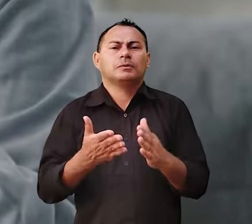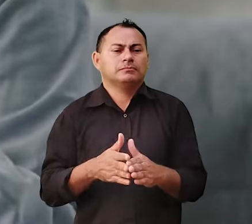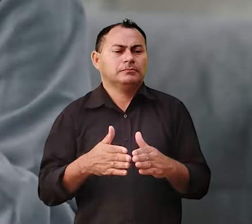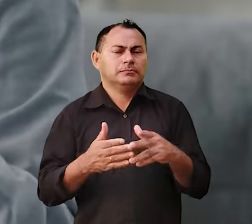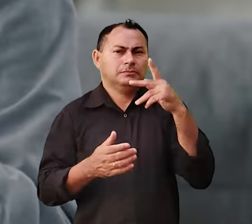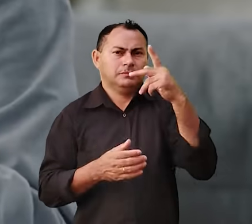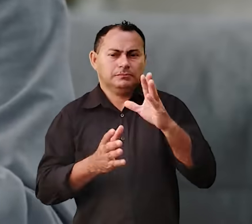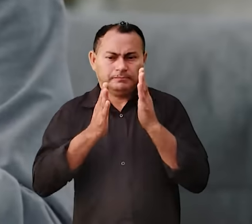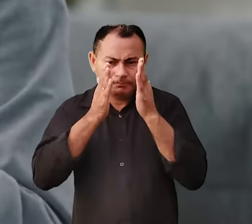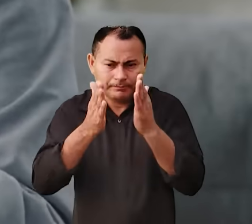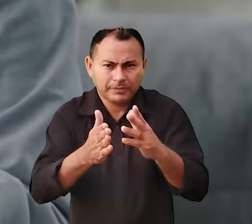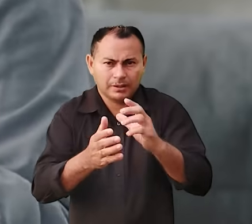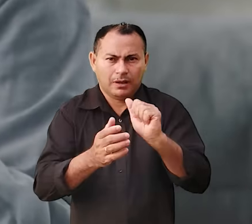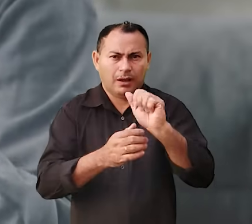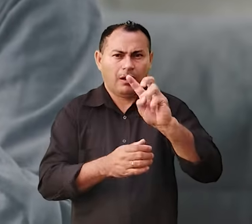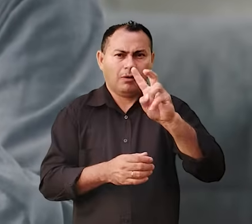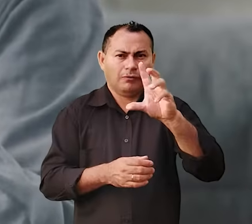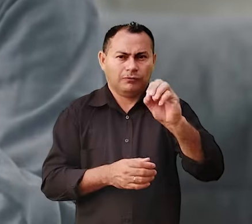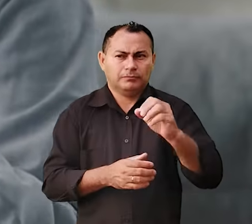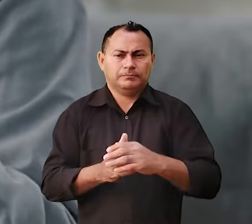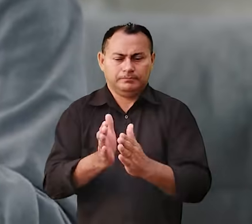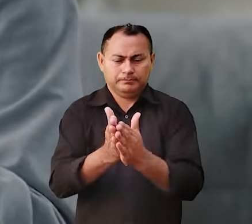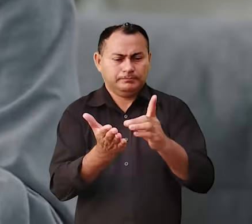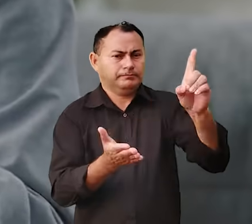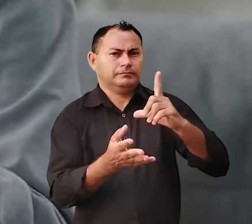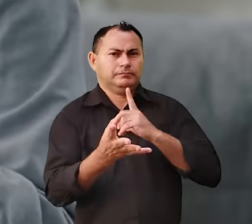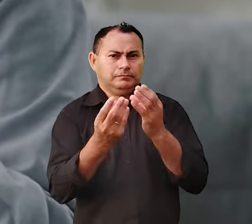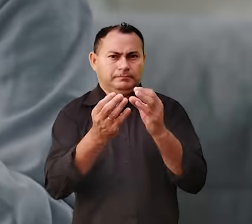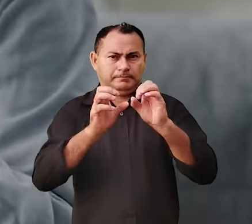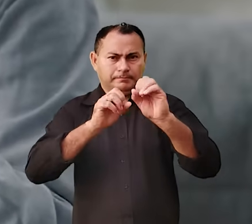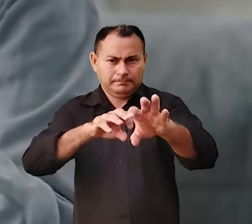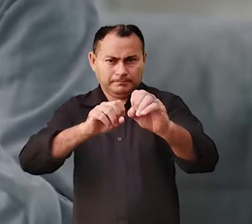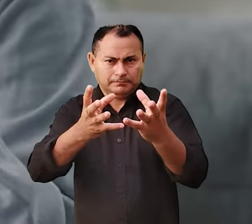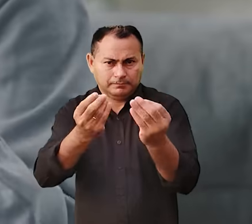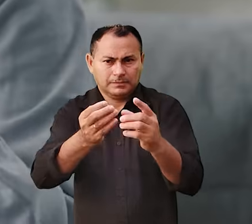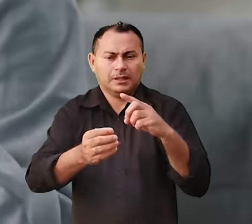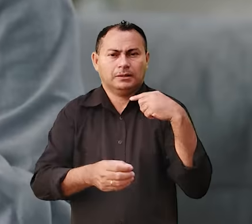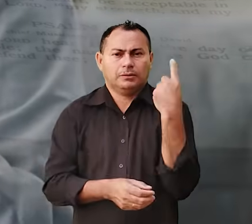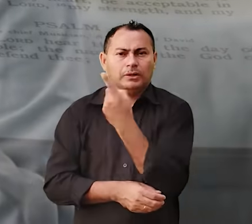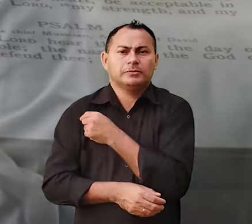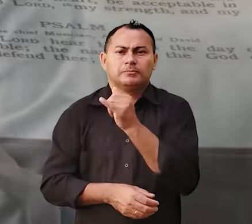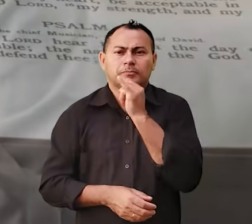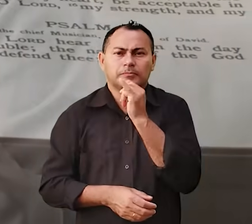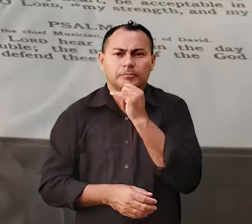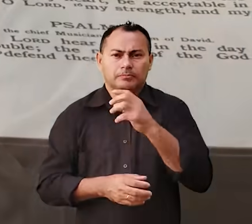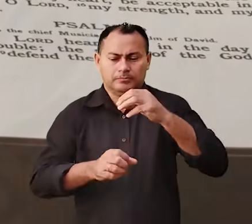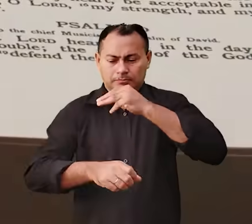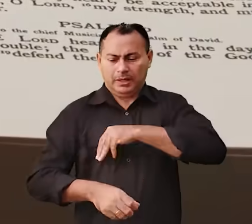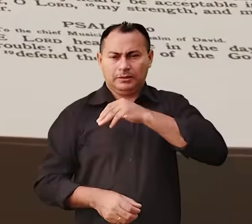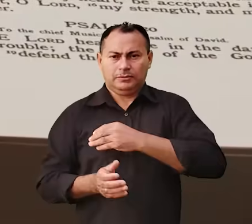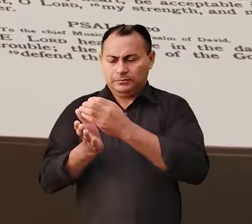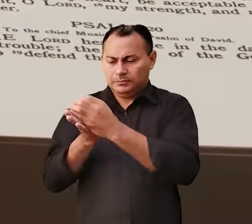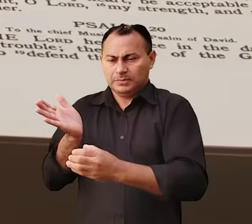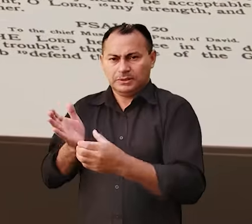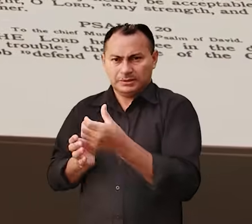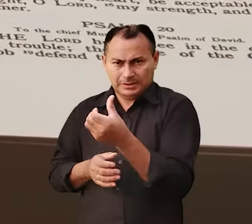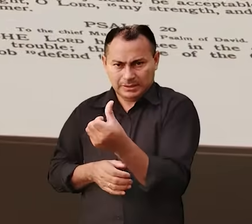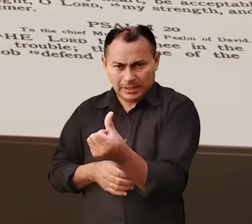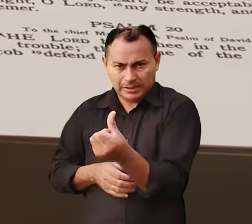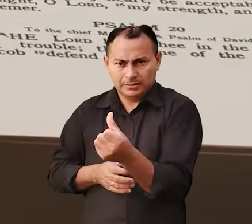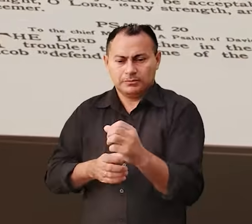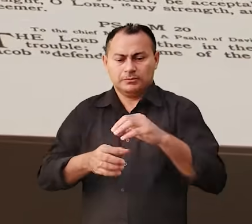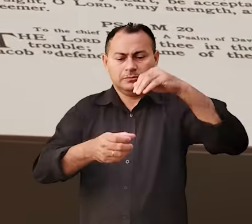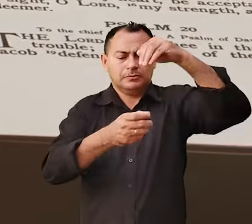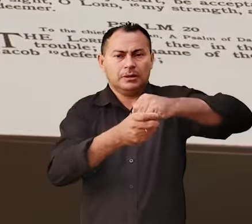vida? Qual é o centro do seu alvo? A Bíblia tem tantos ensinos para nós. Por exemplo, em Mateus 6, bem no meio